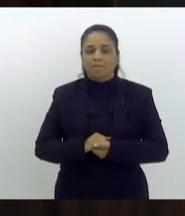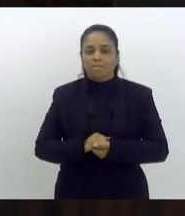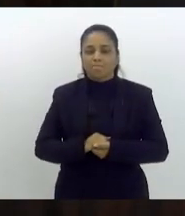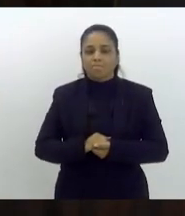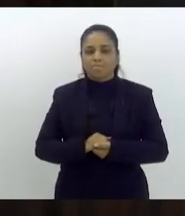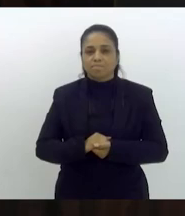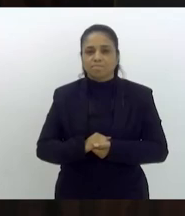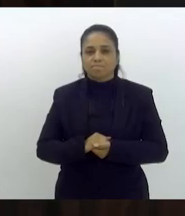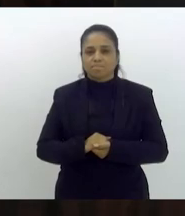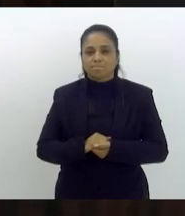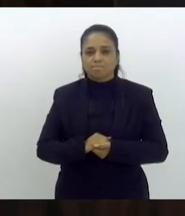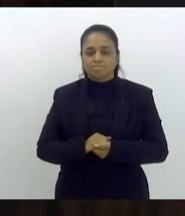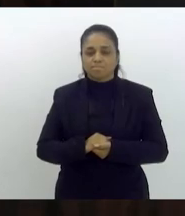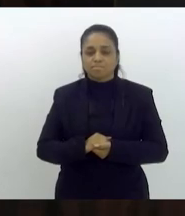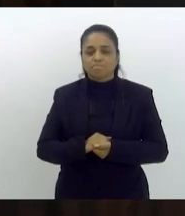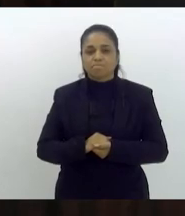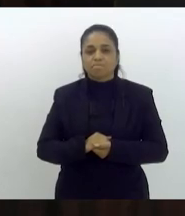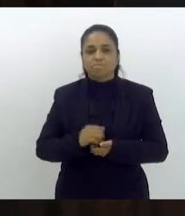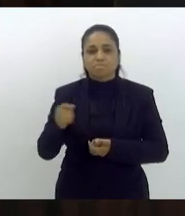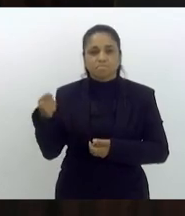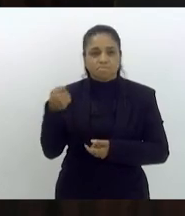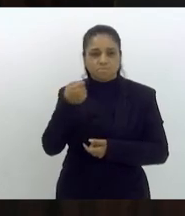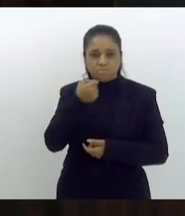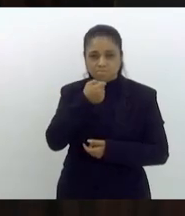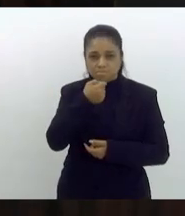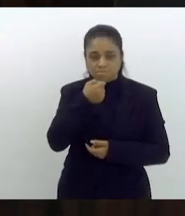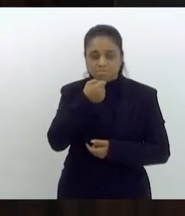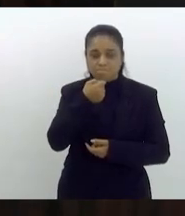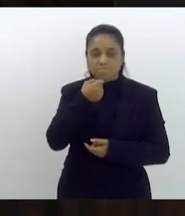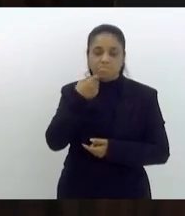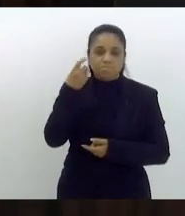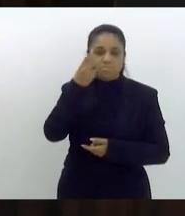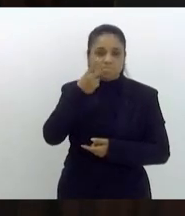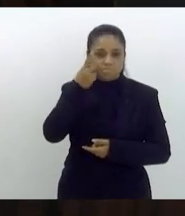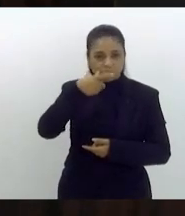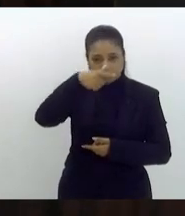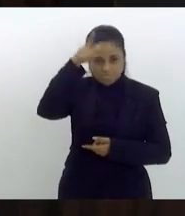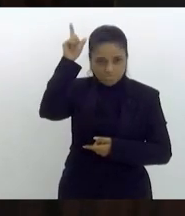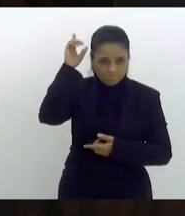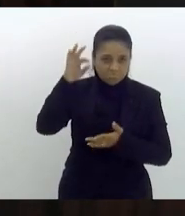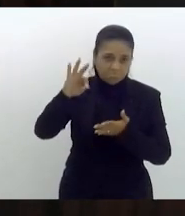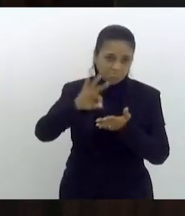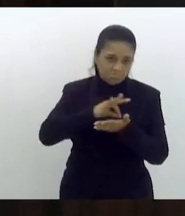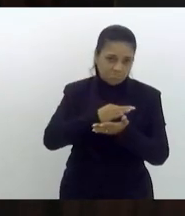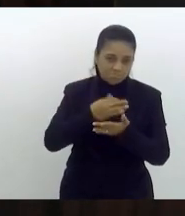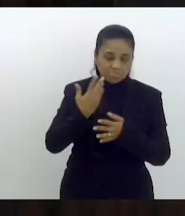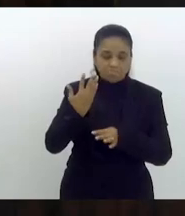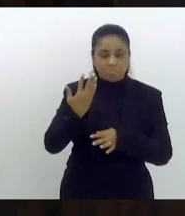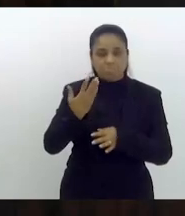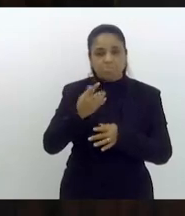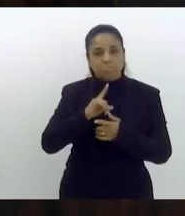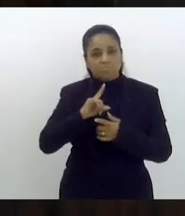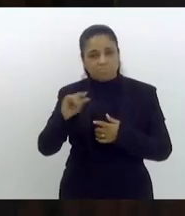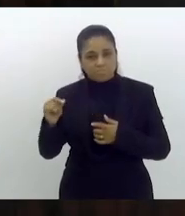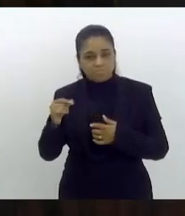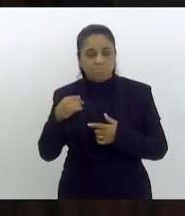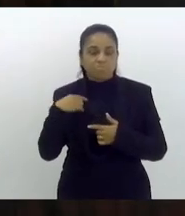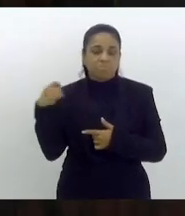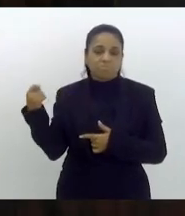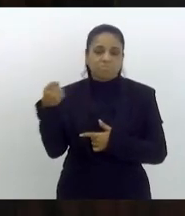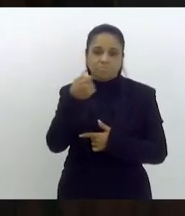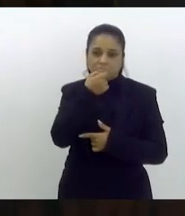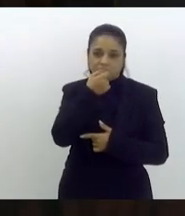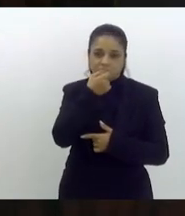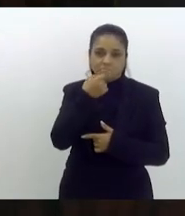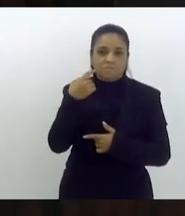passa-se ao expediente final e Deputado Luiz Paulo escrito não está presente a oradora deputado